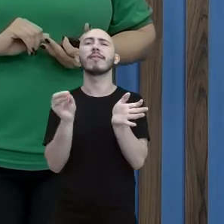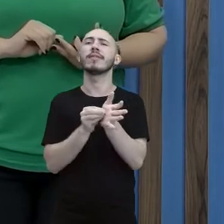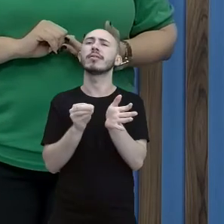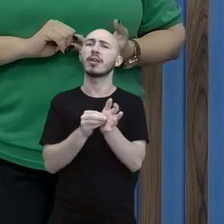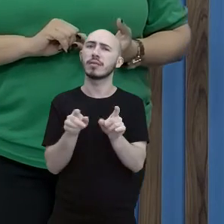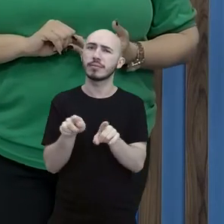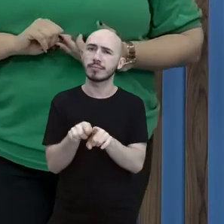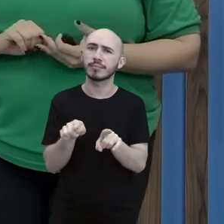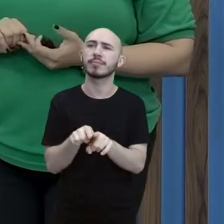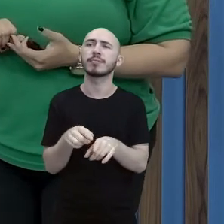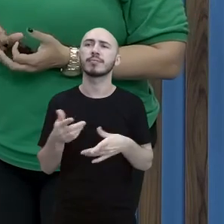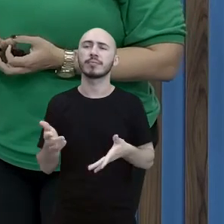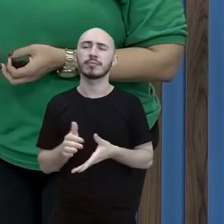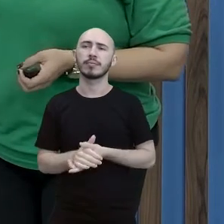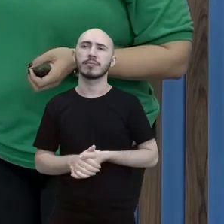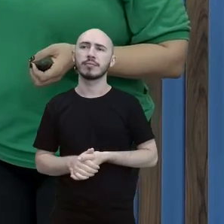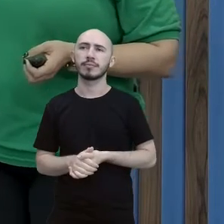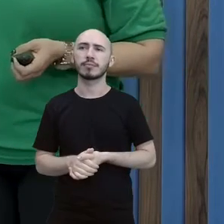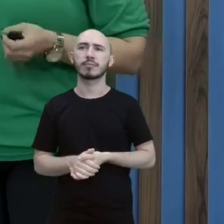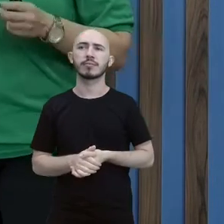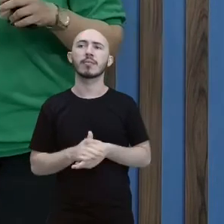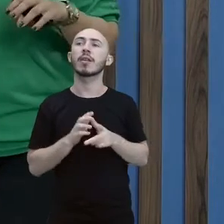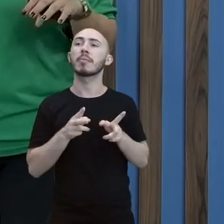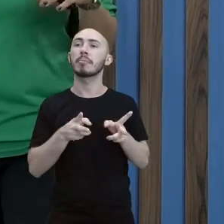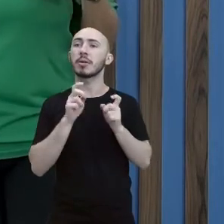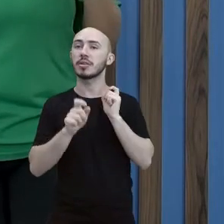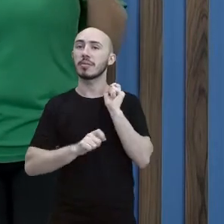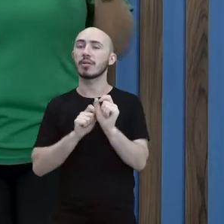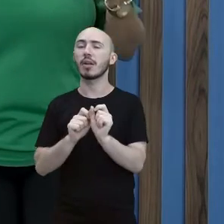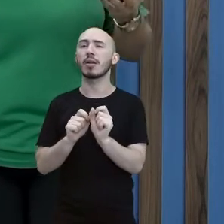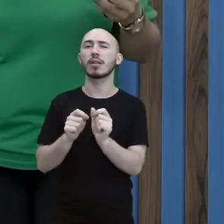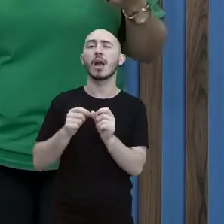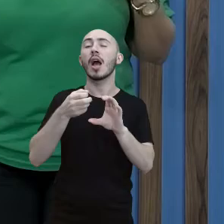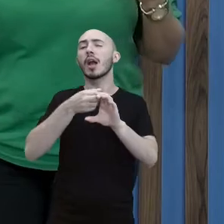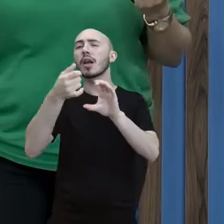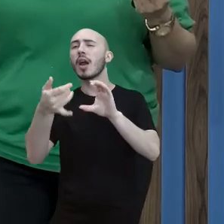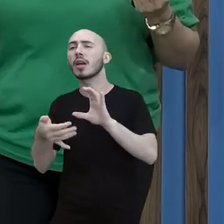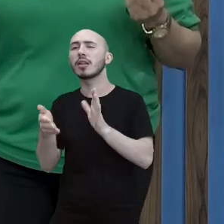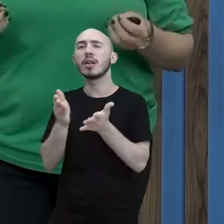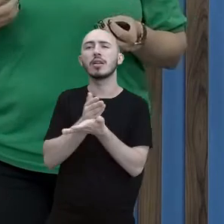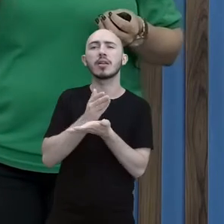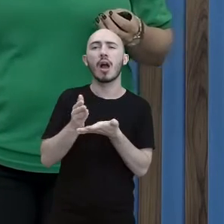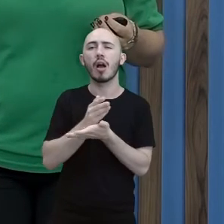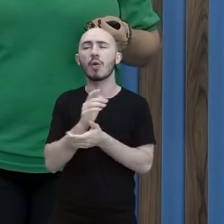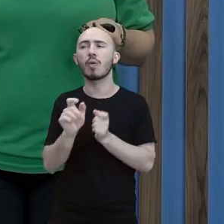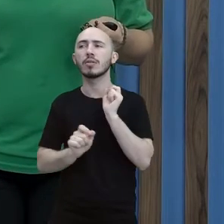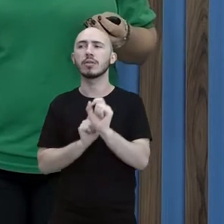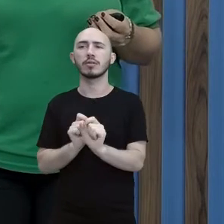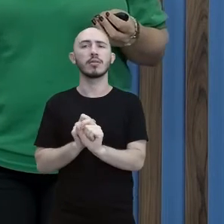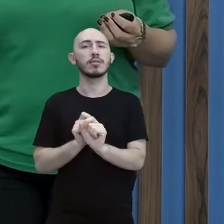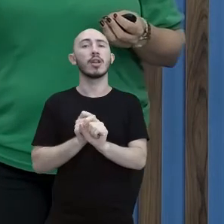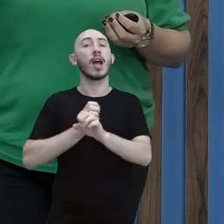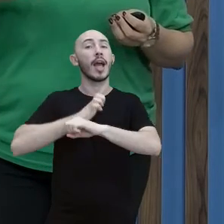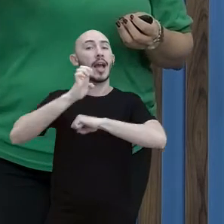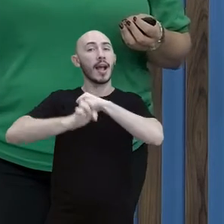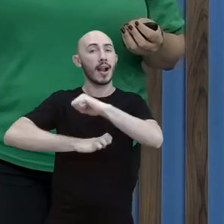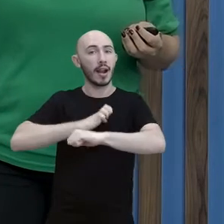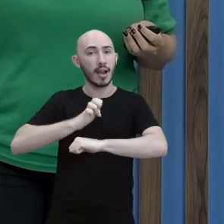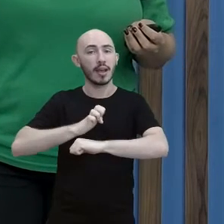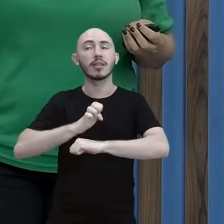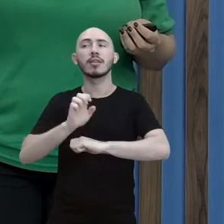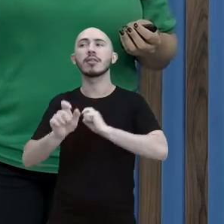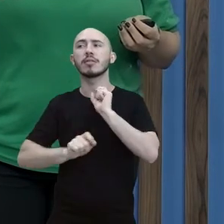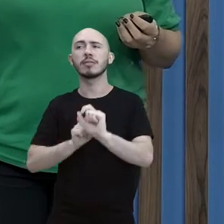isso nos estudos de Thomson, tá certo? Então ele percebeu que algumas características ali daqueles elétrons,